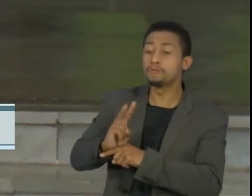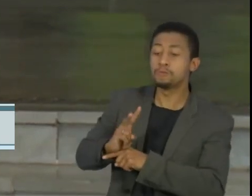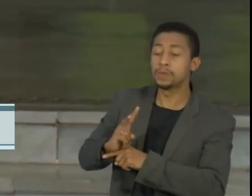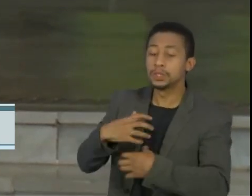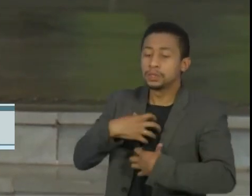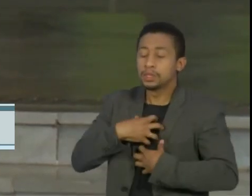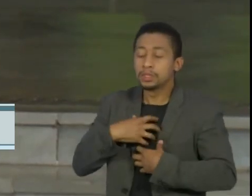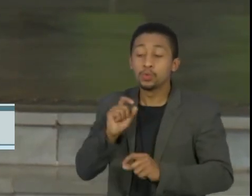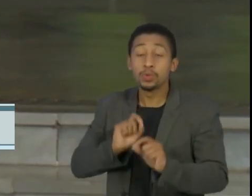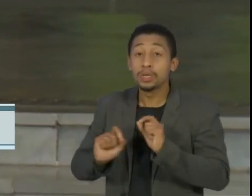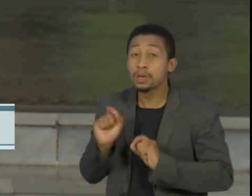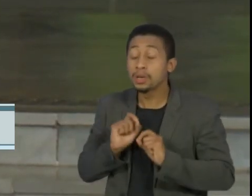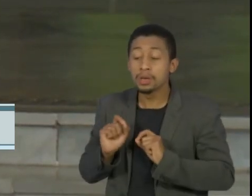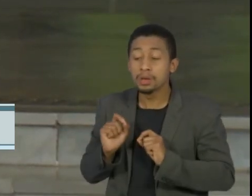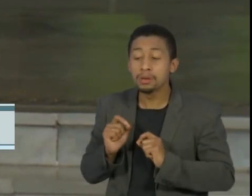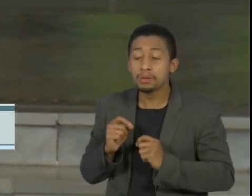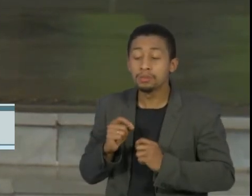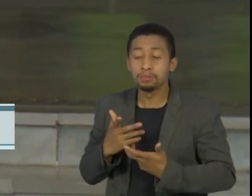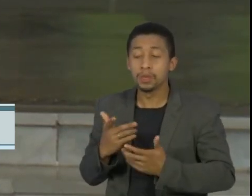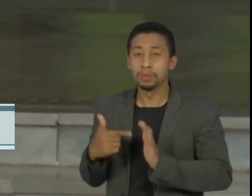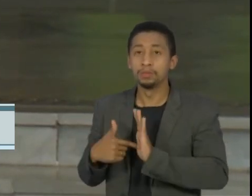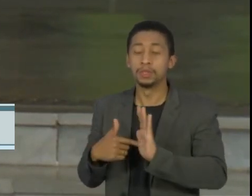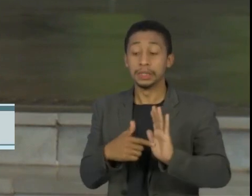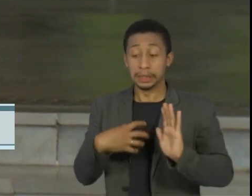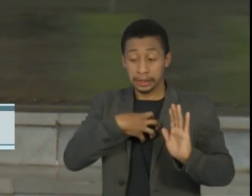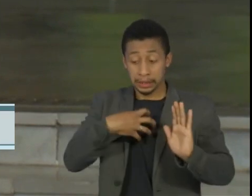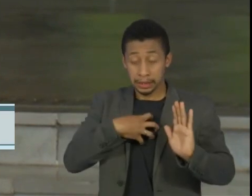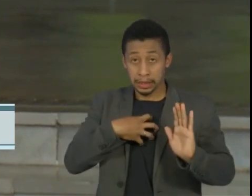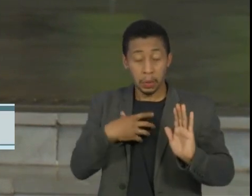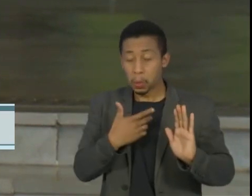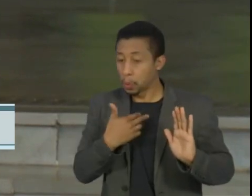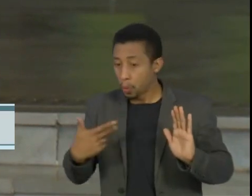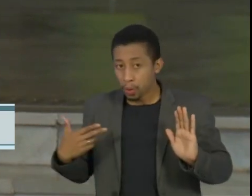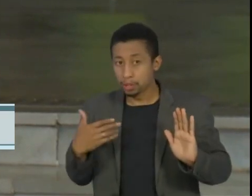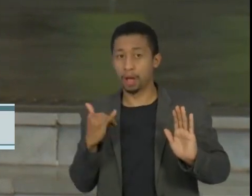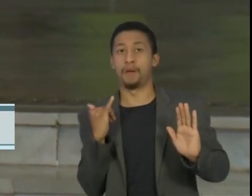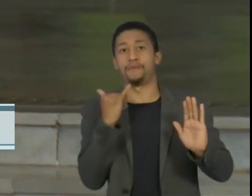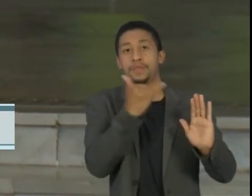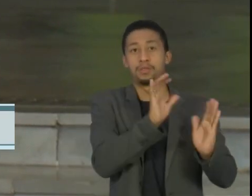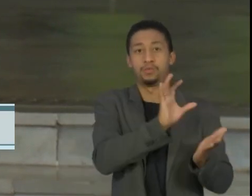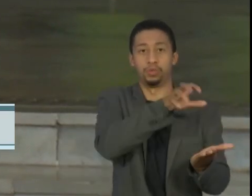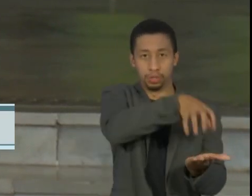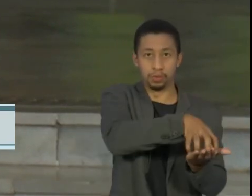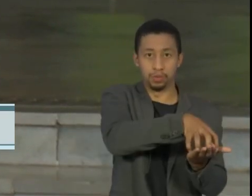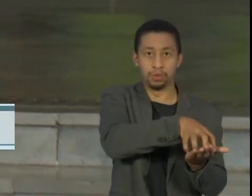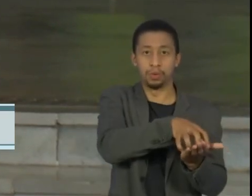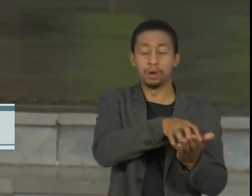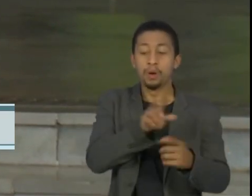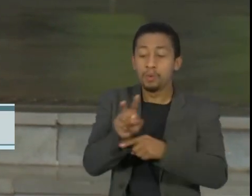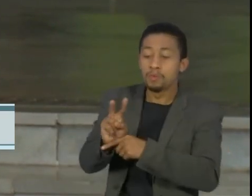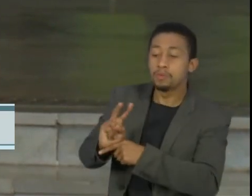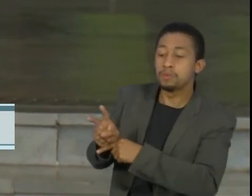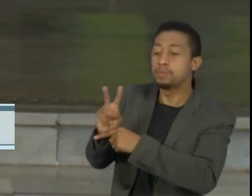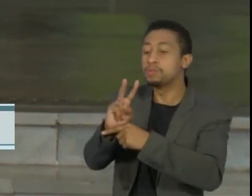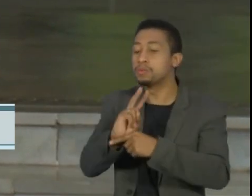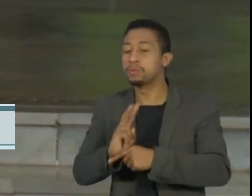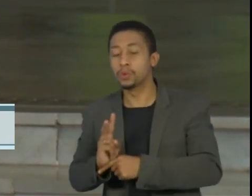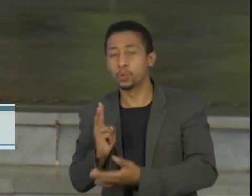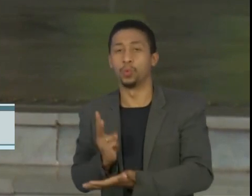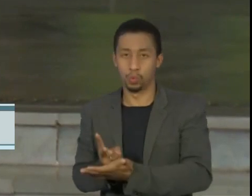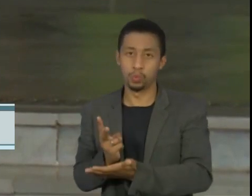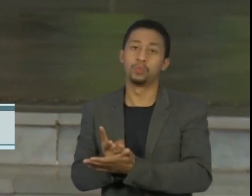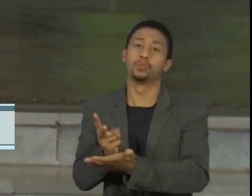que imediatamente comunicar ao centro e isso tem que ser investigado. Então, o acompanhamento ele é permanente. Nós não sabemos quem